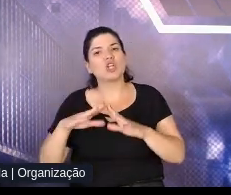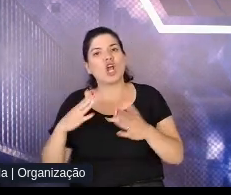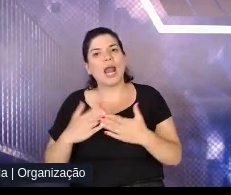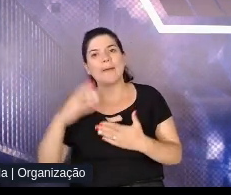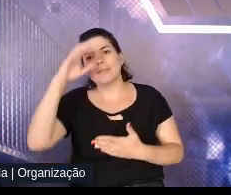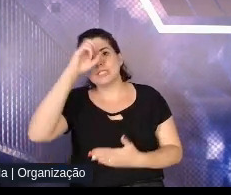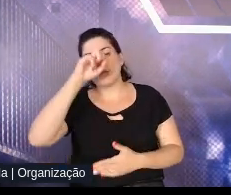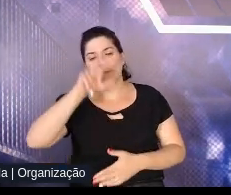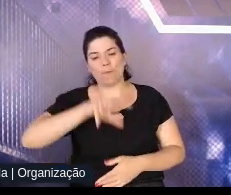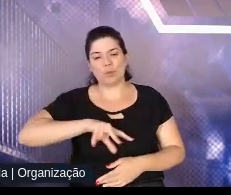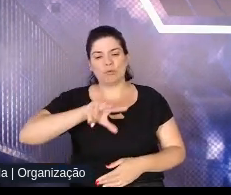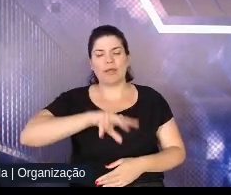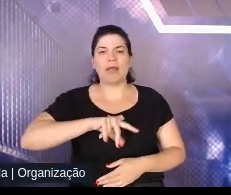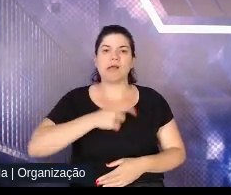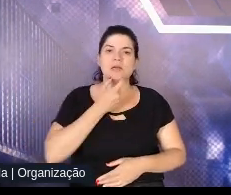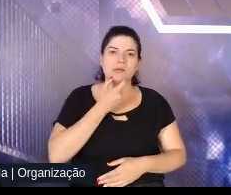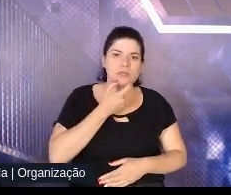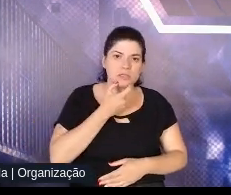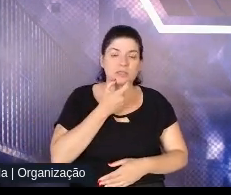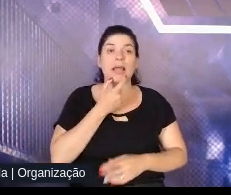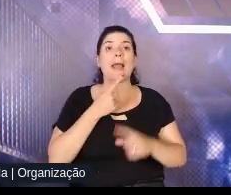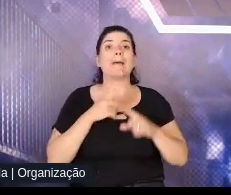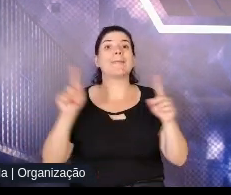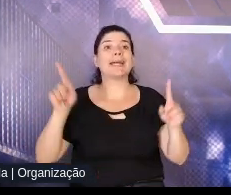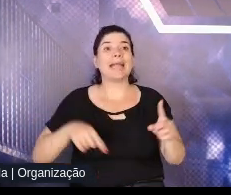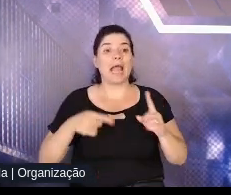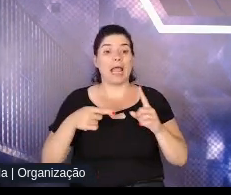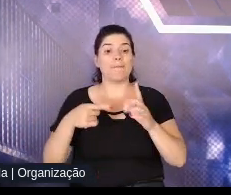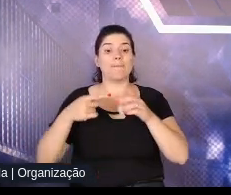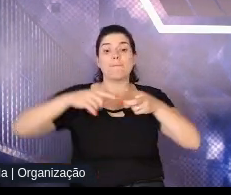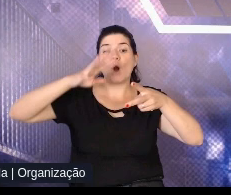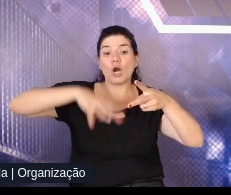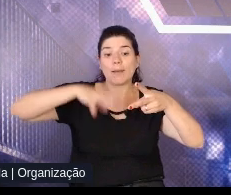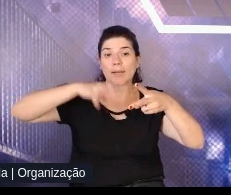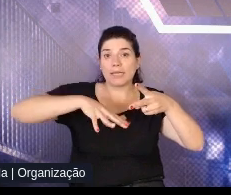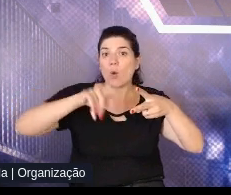o inglês, mas a programação ela é uma nova linguagem agora.